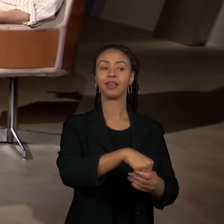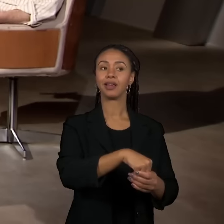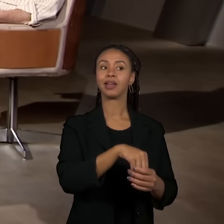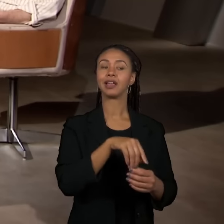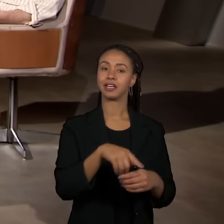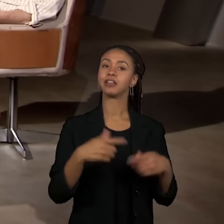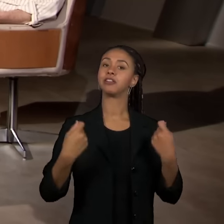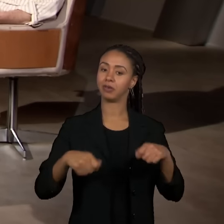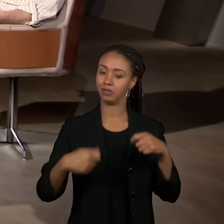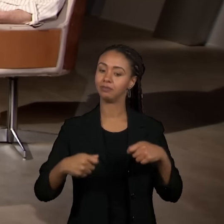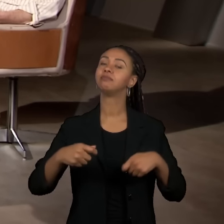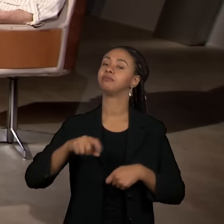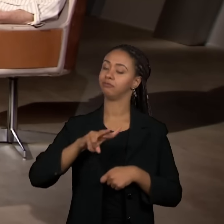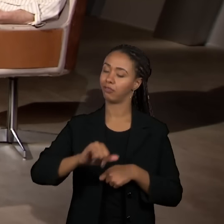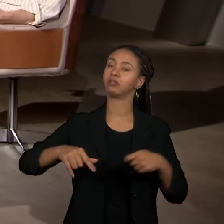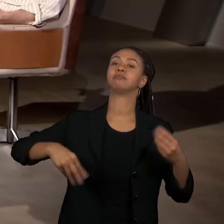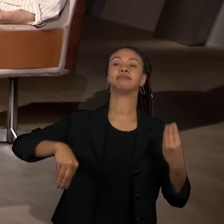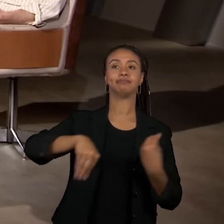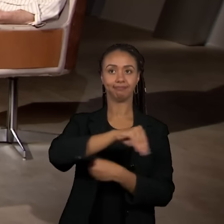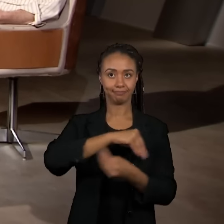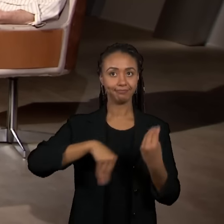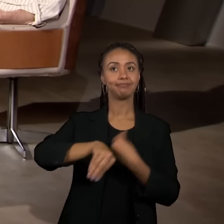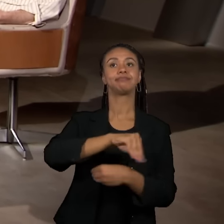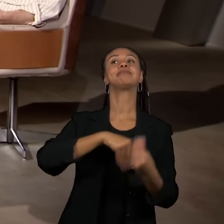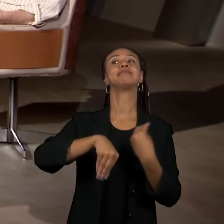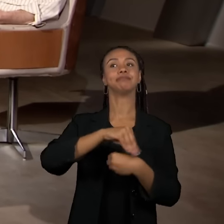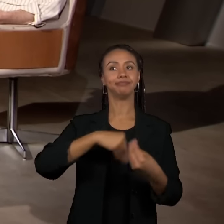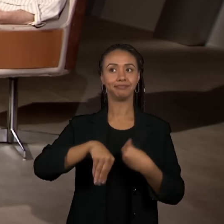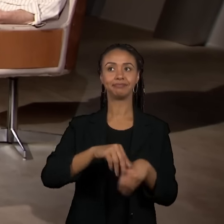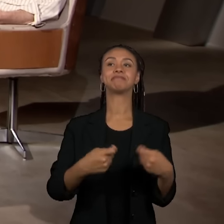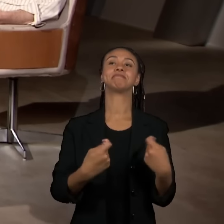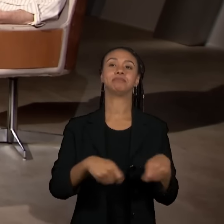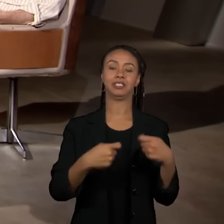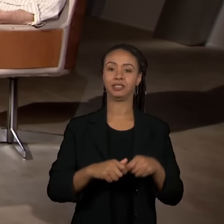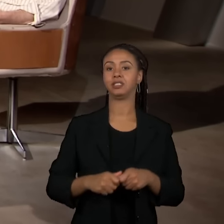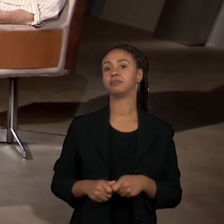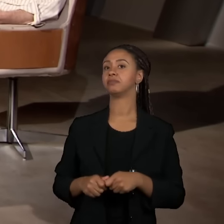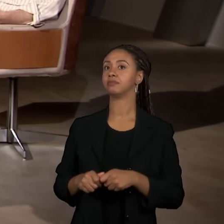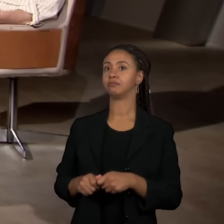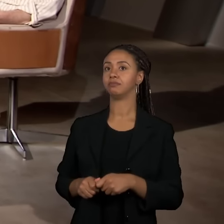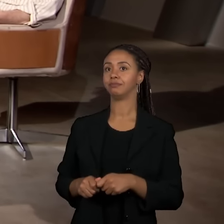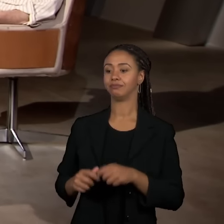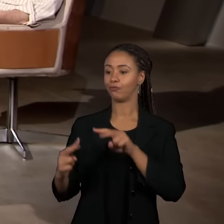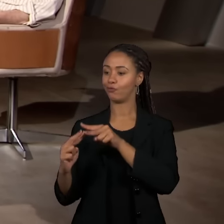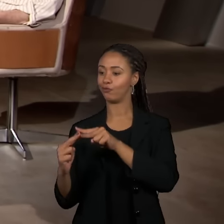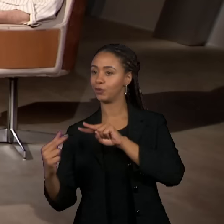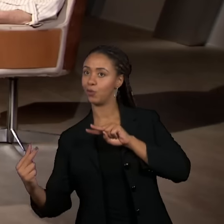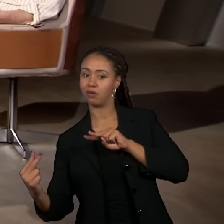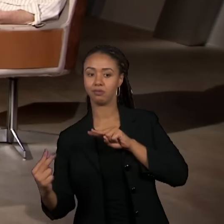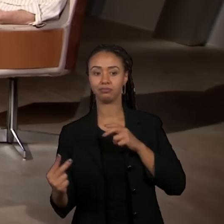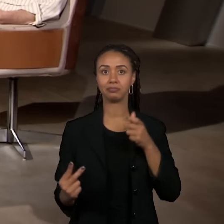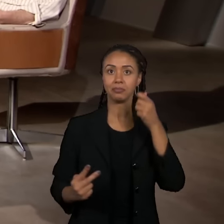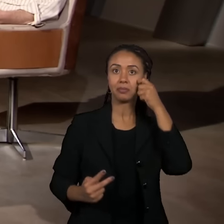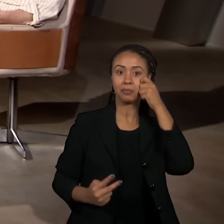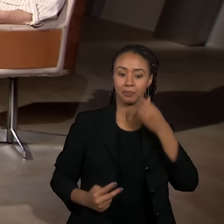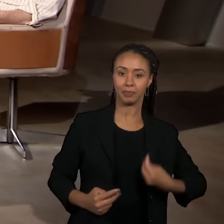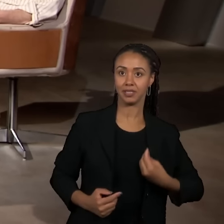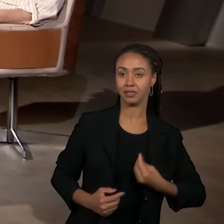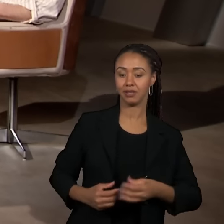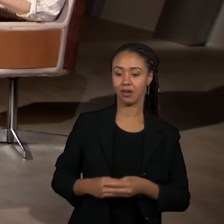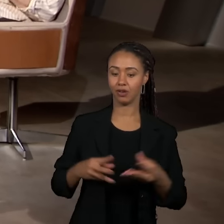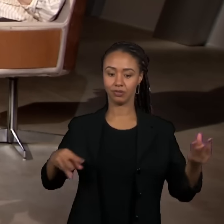híbrida né para mim essa relação online e essas misturas de